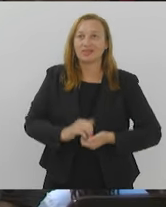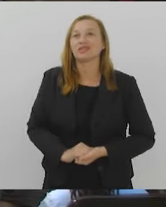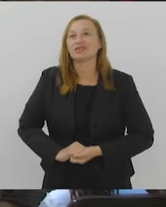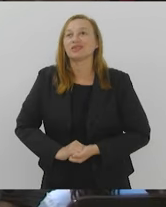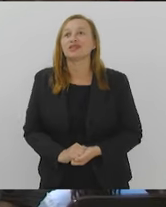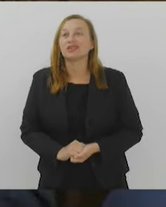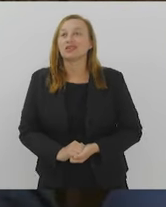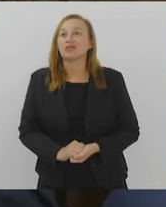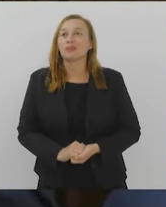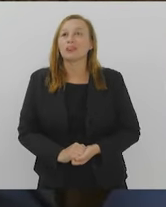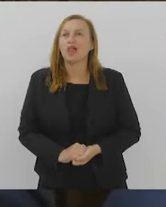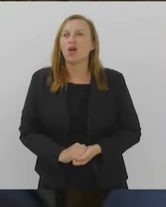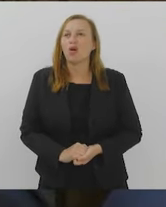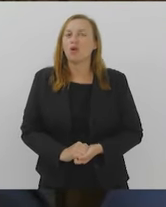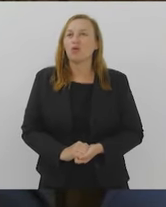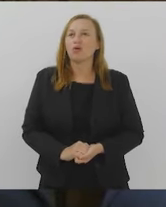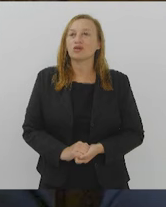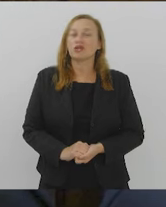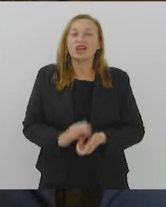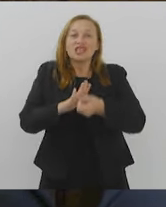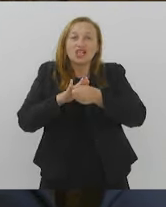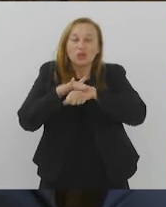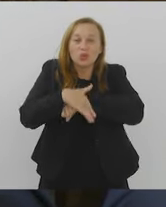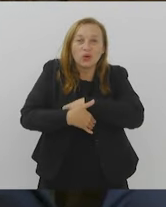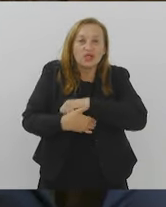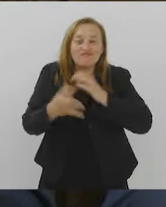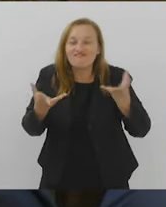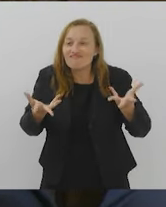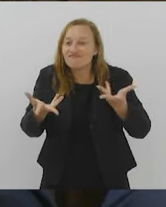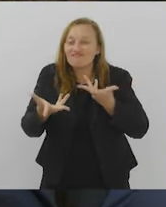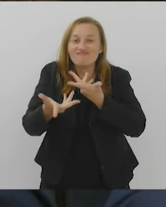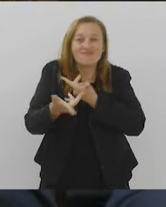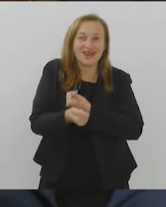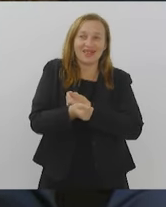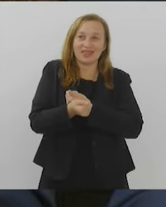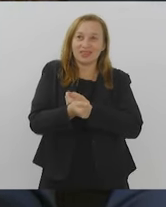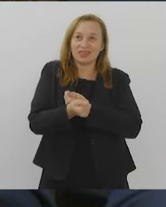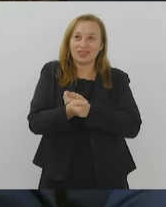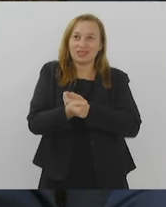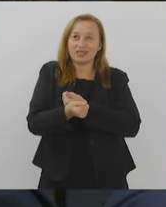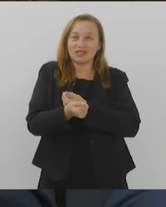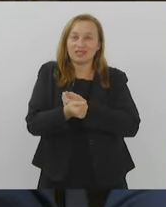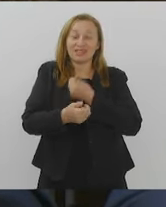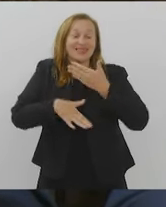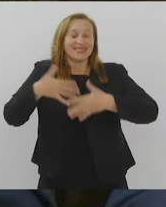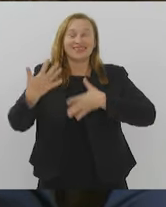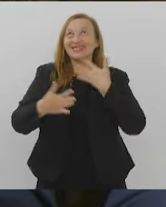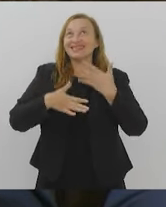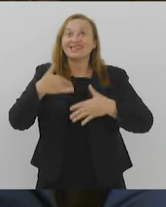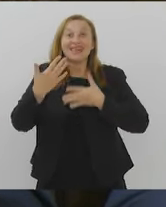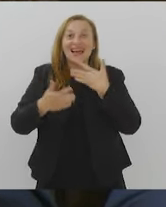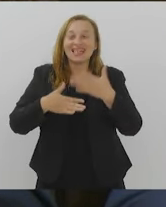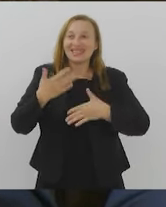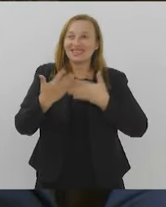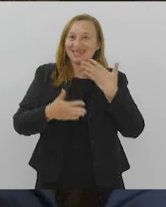Está aqui nesta noite memorável, nos enche de alegria